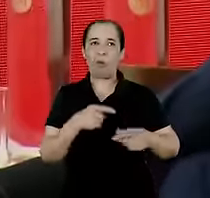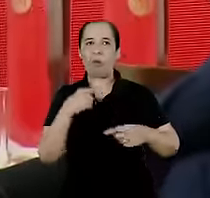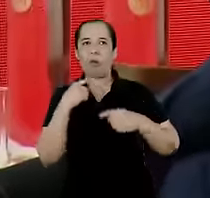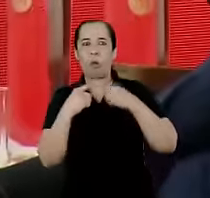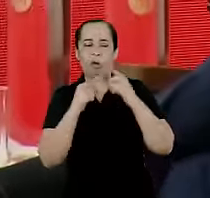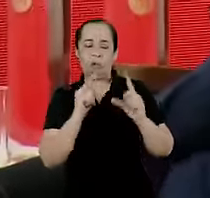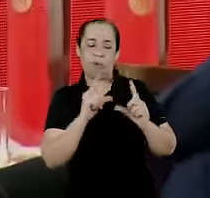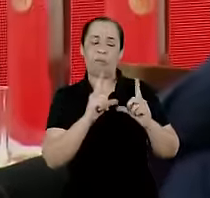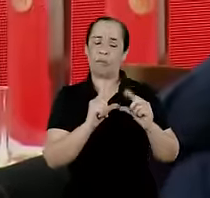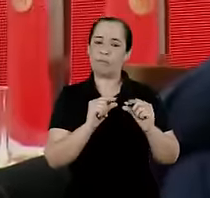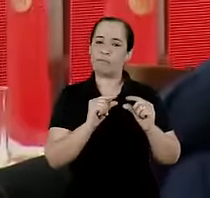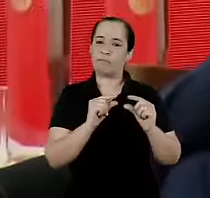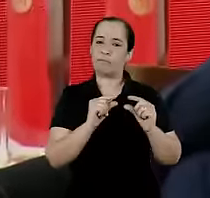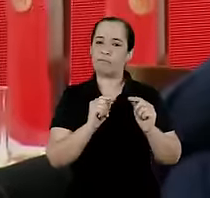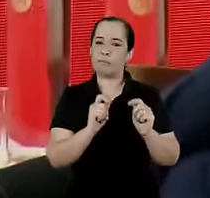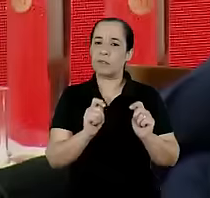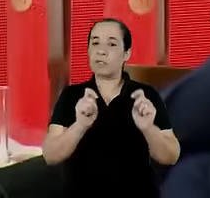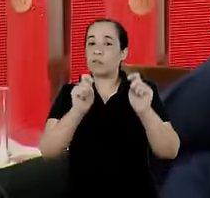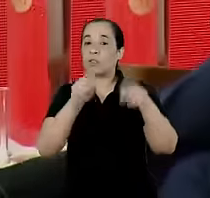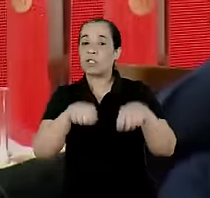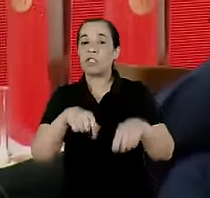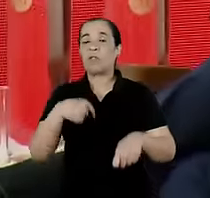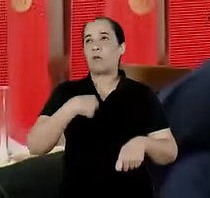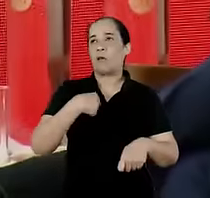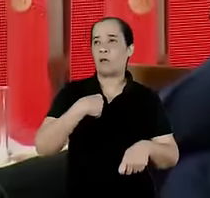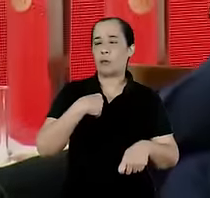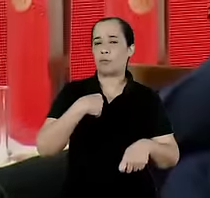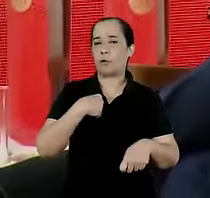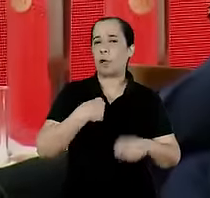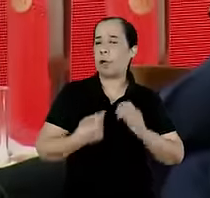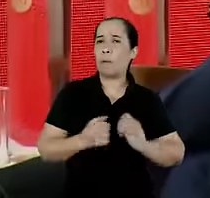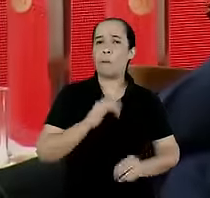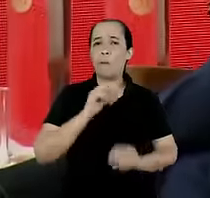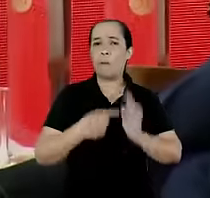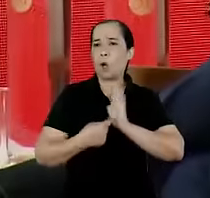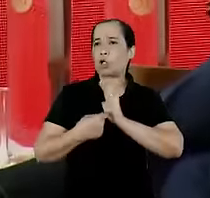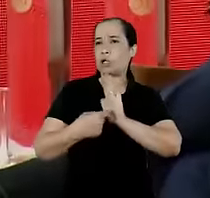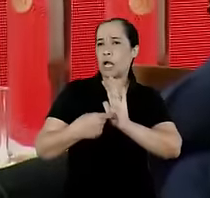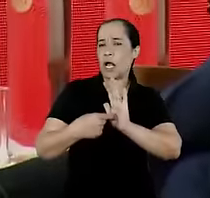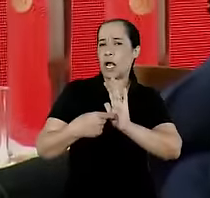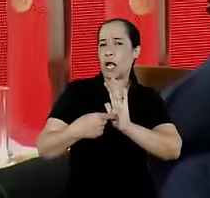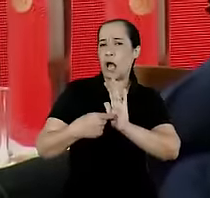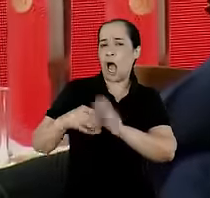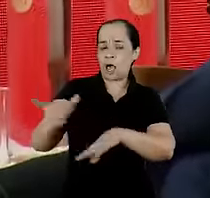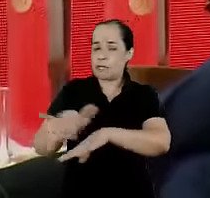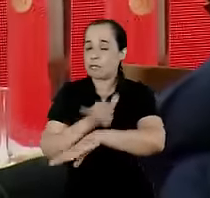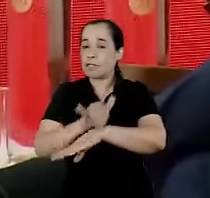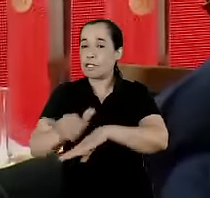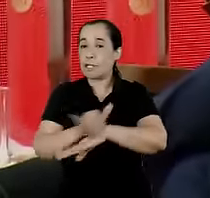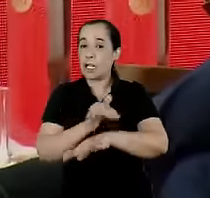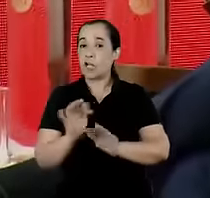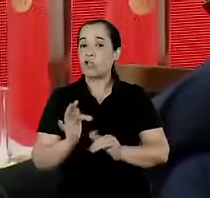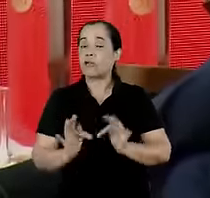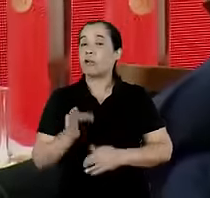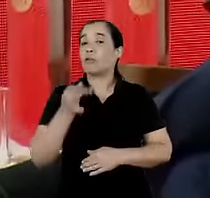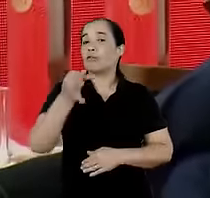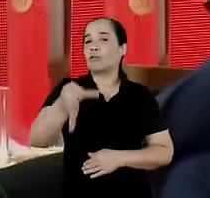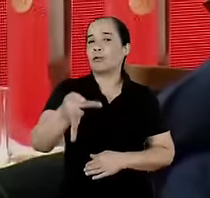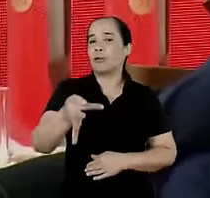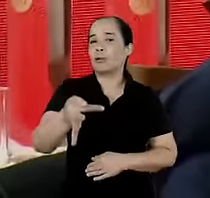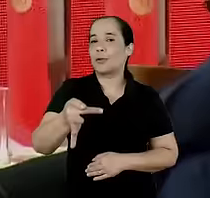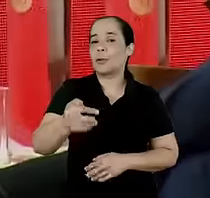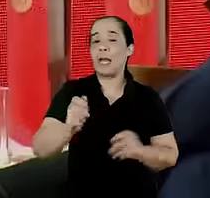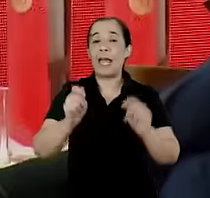eh de tal forma que se eu sinalizar meus próximos passos como eu tenho menos incerteza Eu tenho um valor